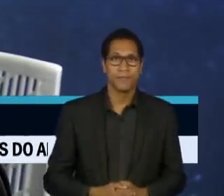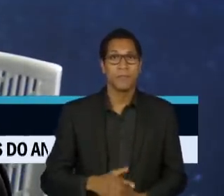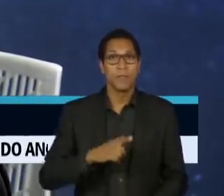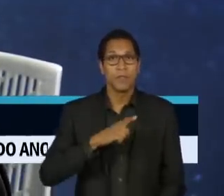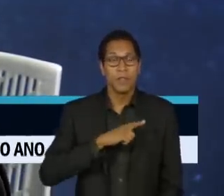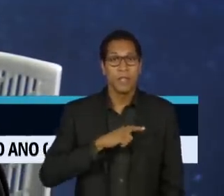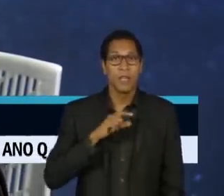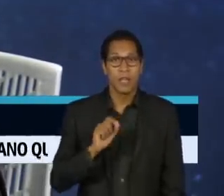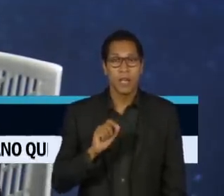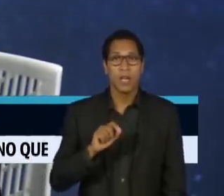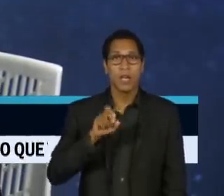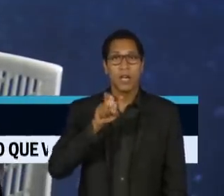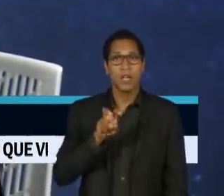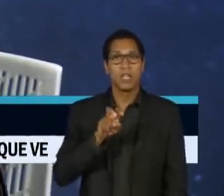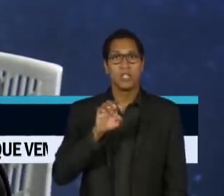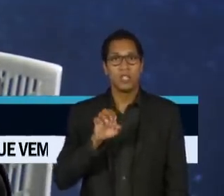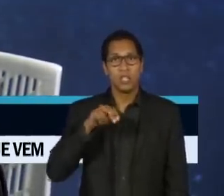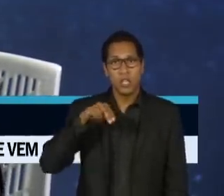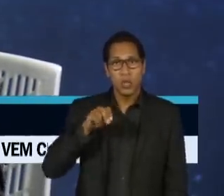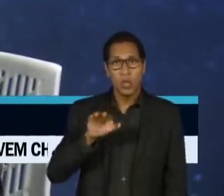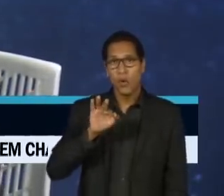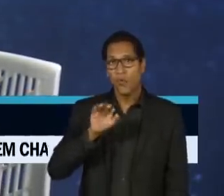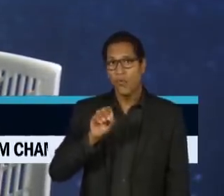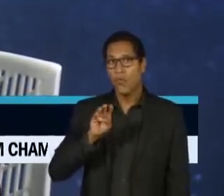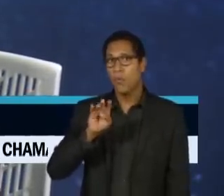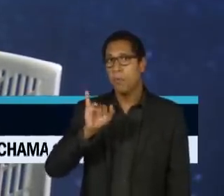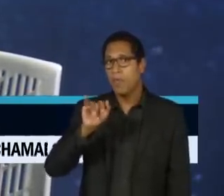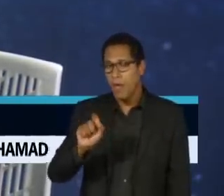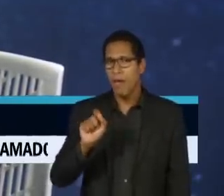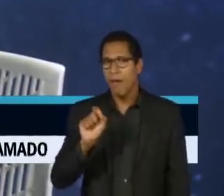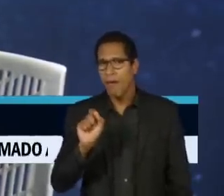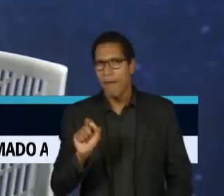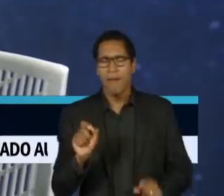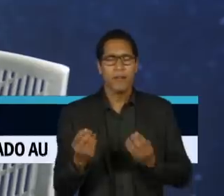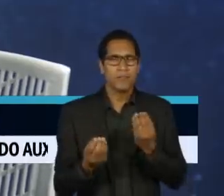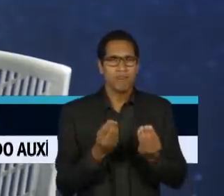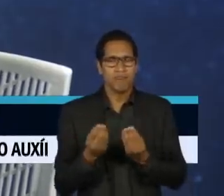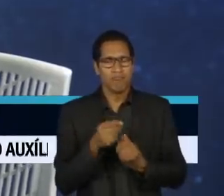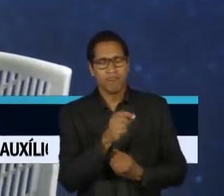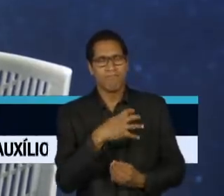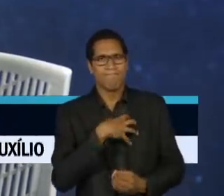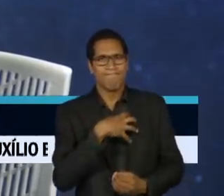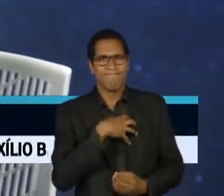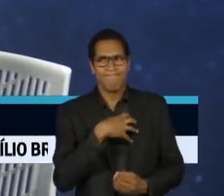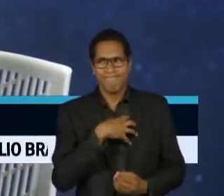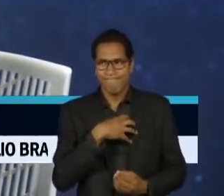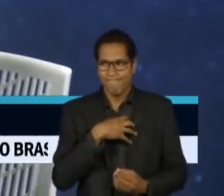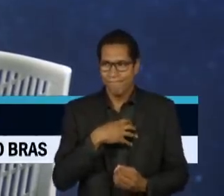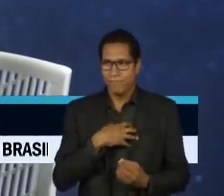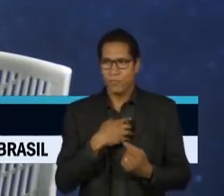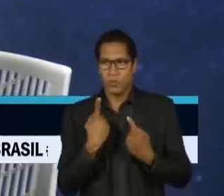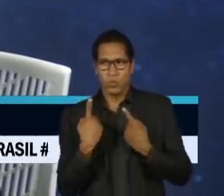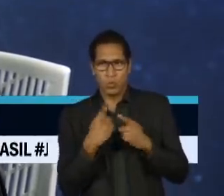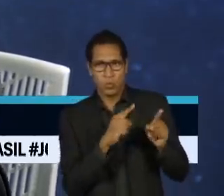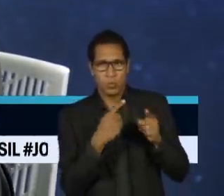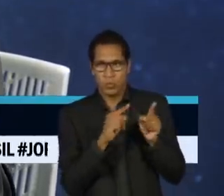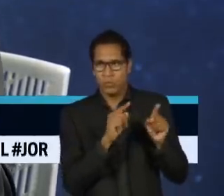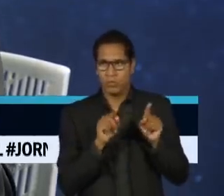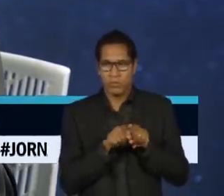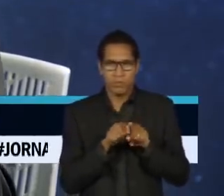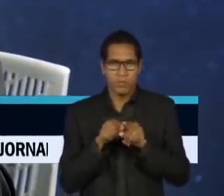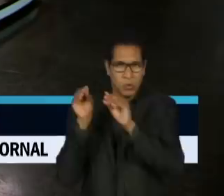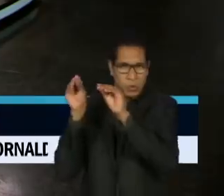aí comum nessas situações, né? Entregar vacina é